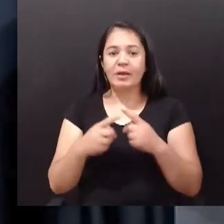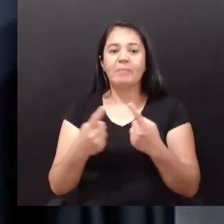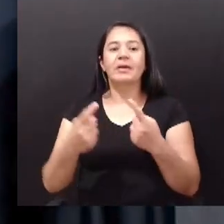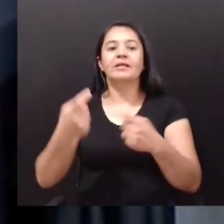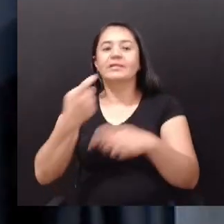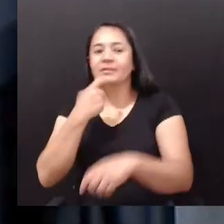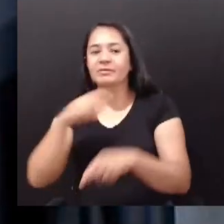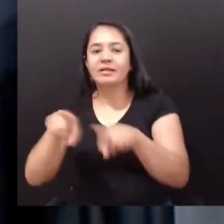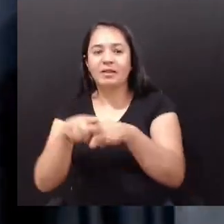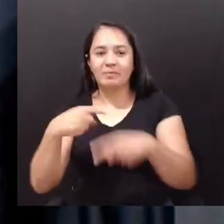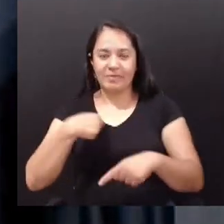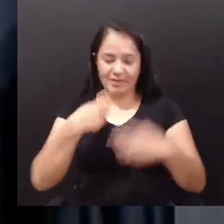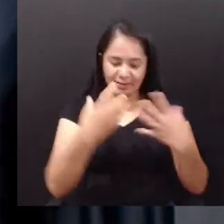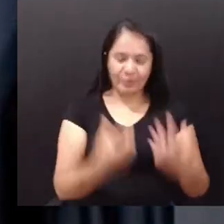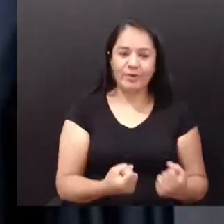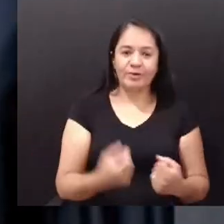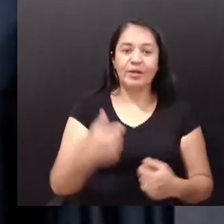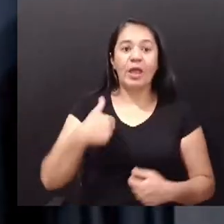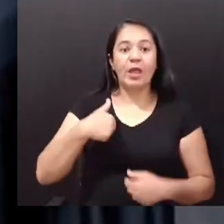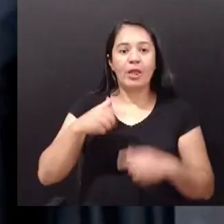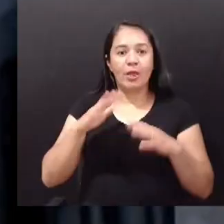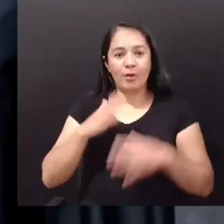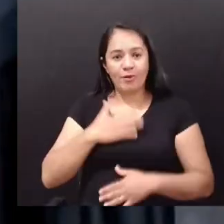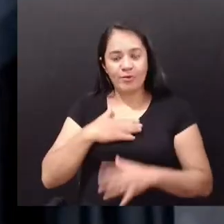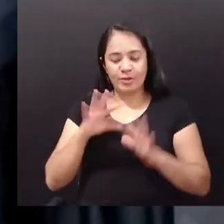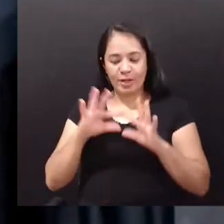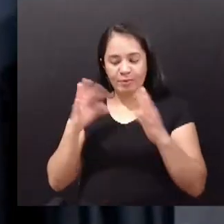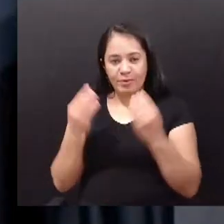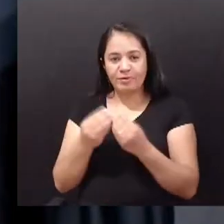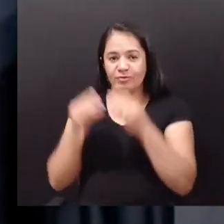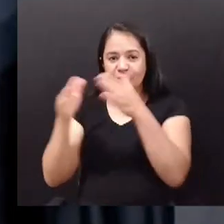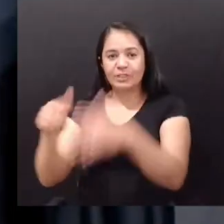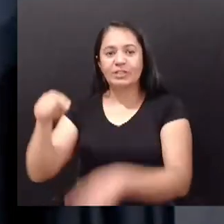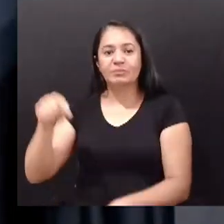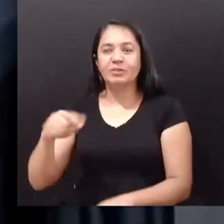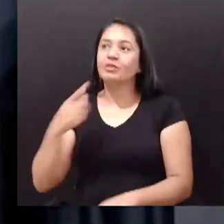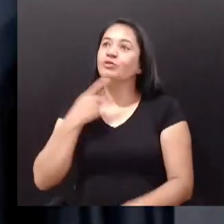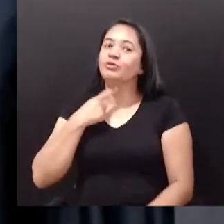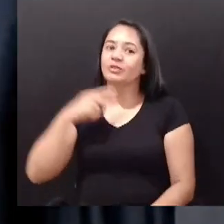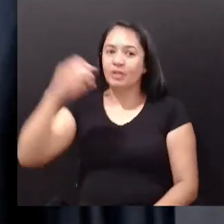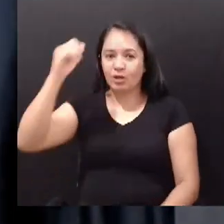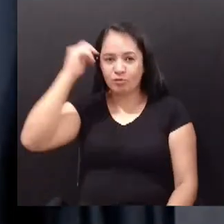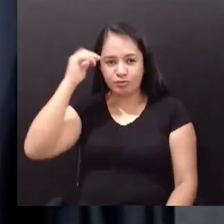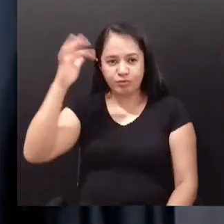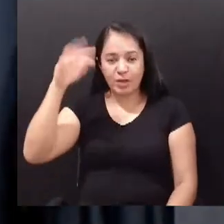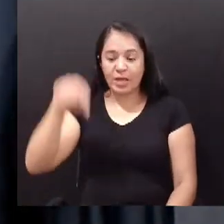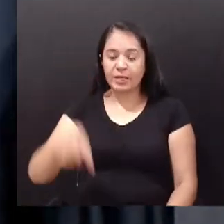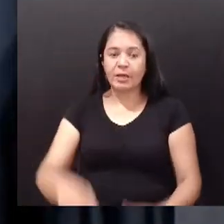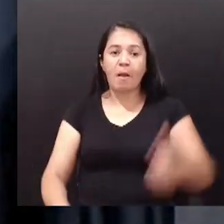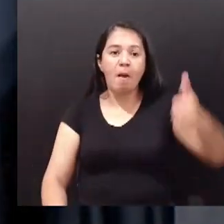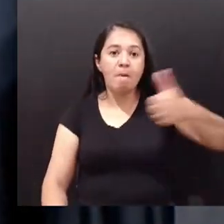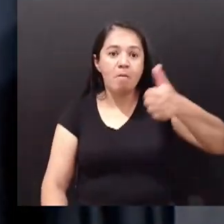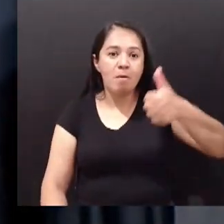minha família, com desejos e sonhos. É nessa cidade que, pela primeira vez, temos uma casa